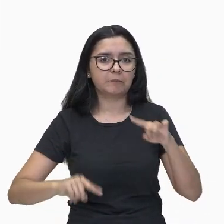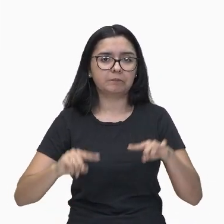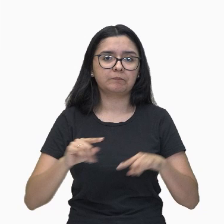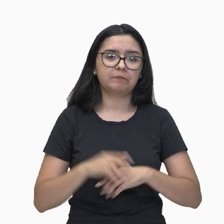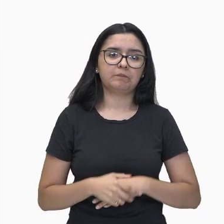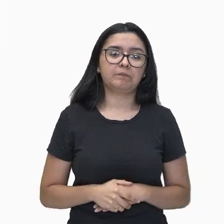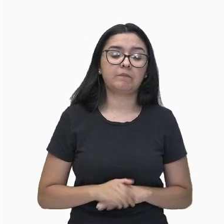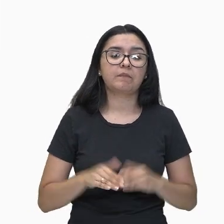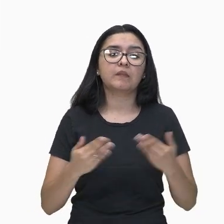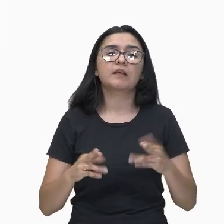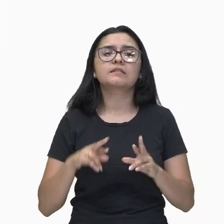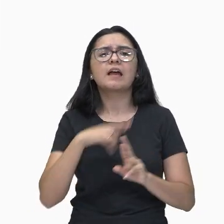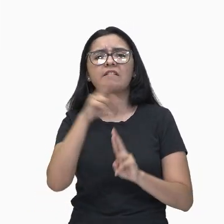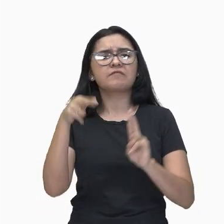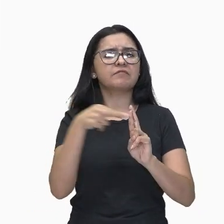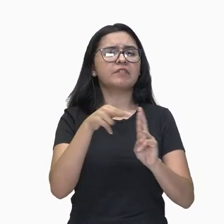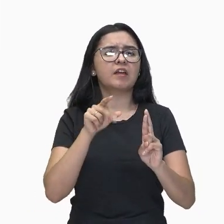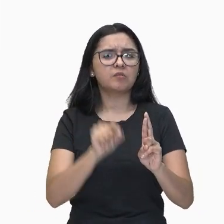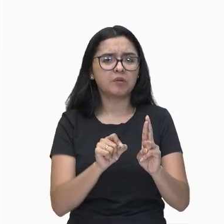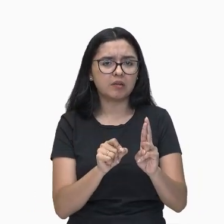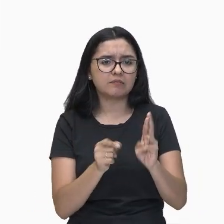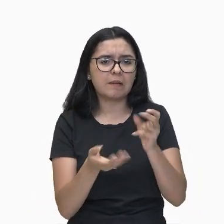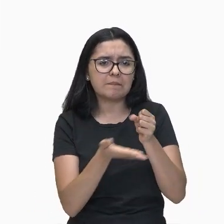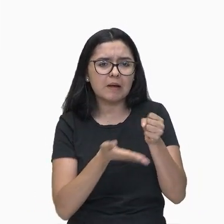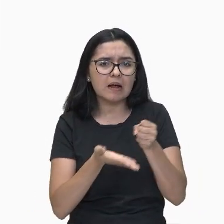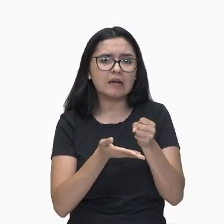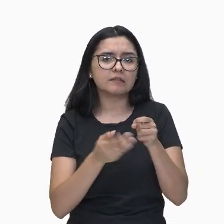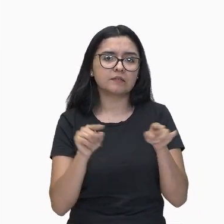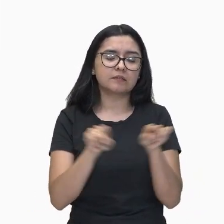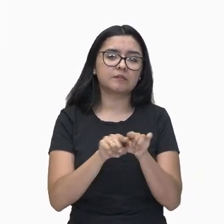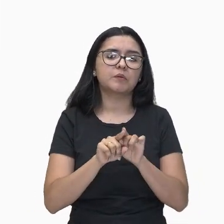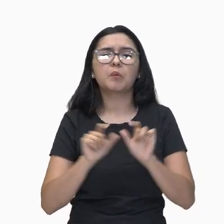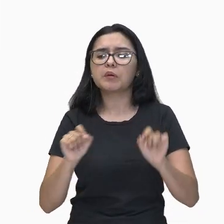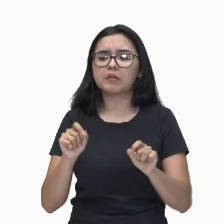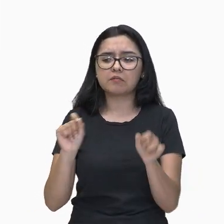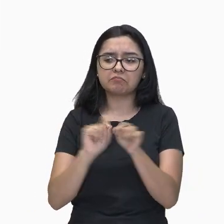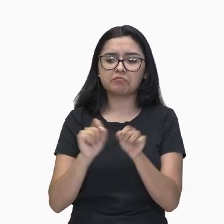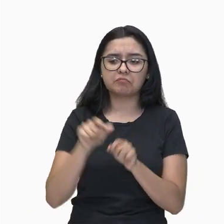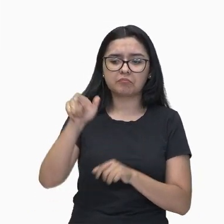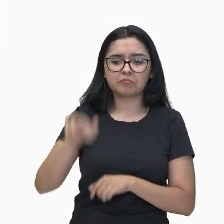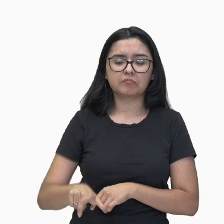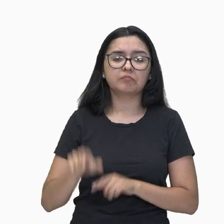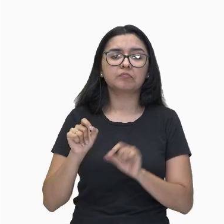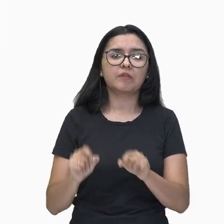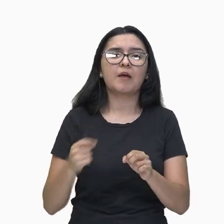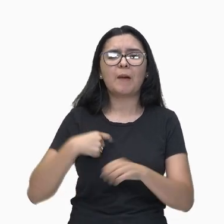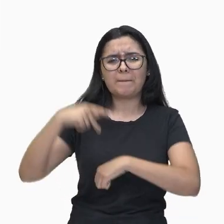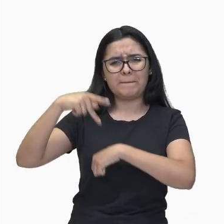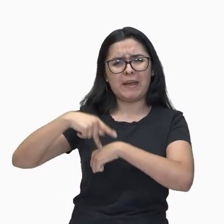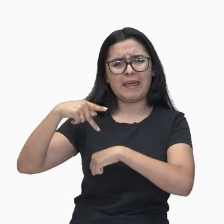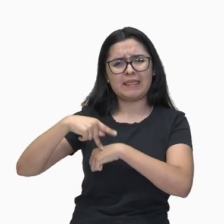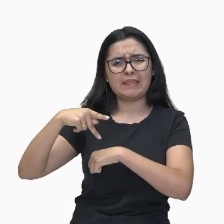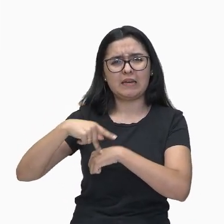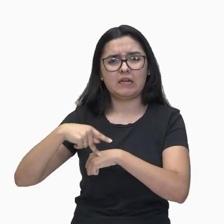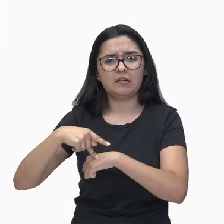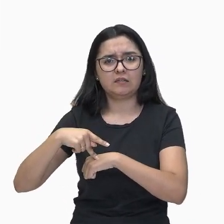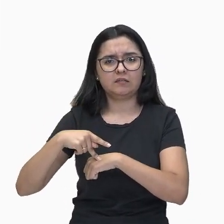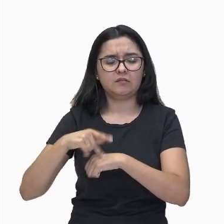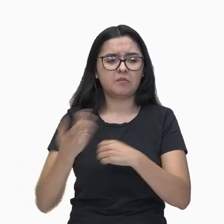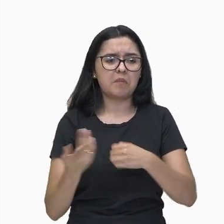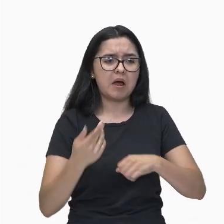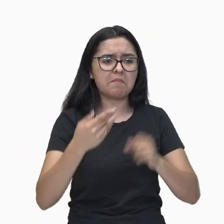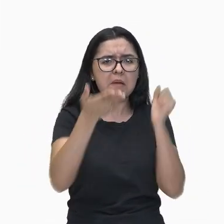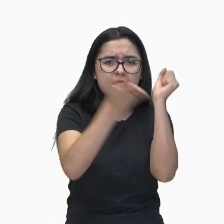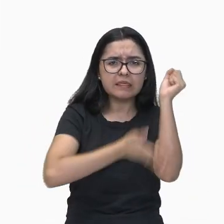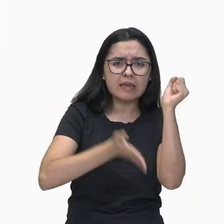né, se refere à essência daquela realidade. O que faz uma coisa ser uma pedra? O que faz uma coisa ser uma